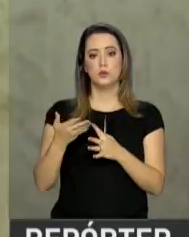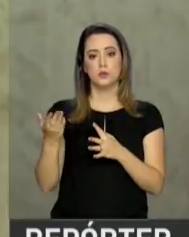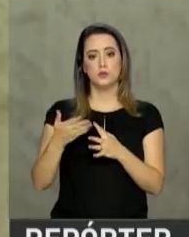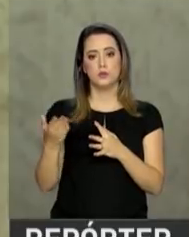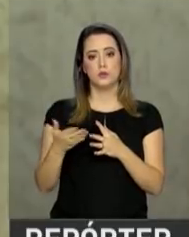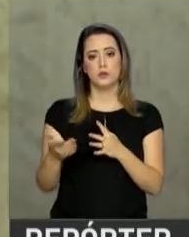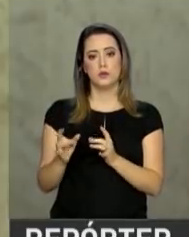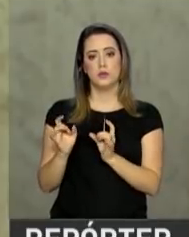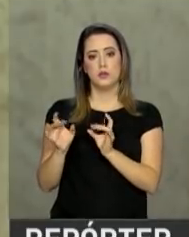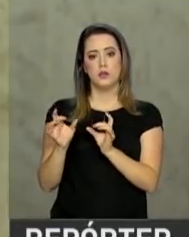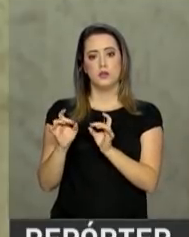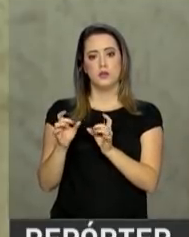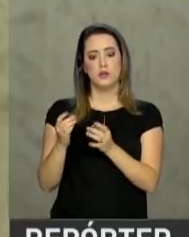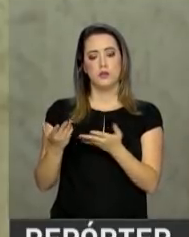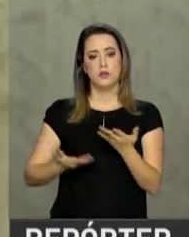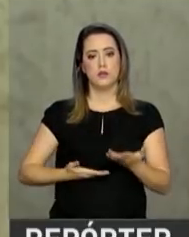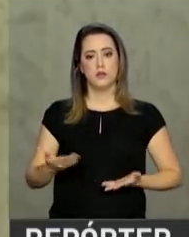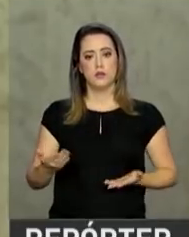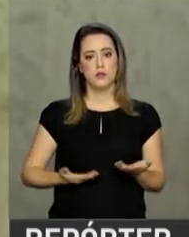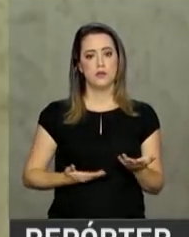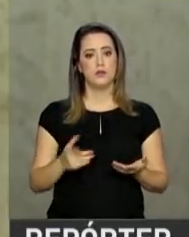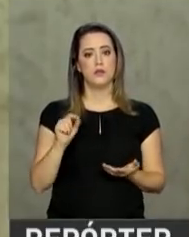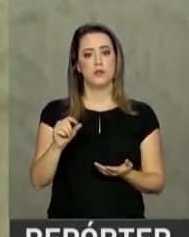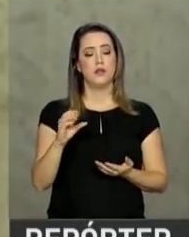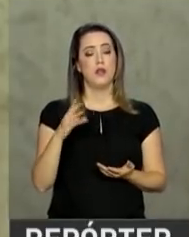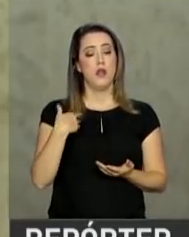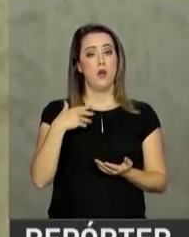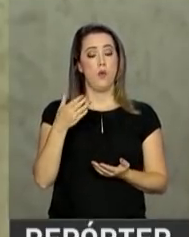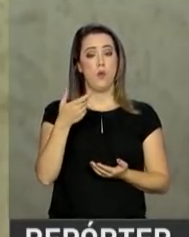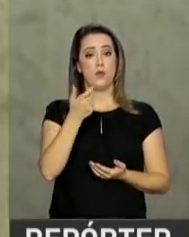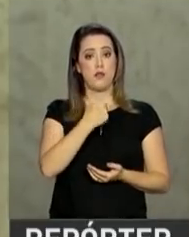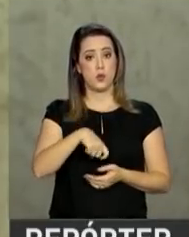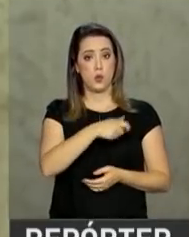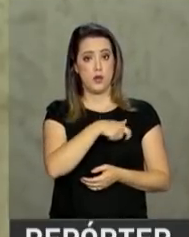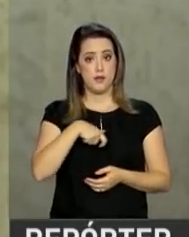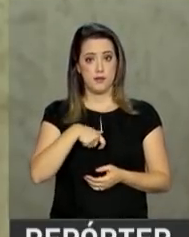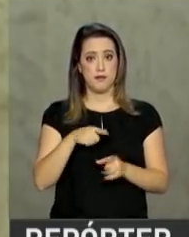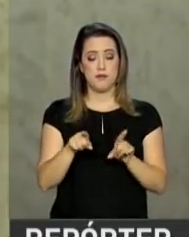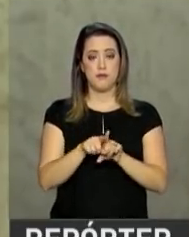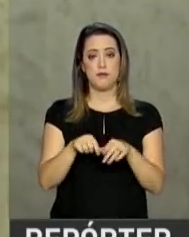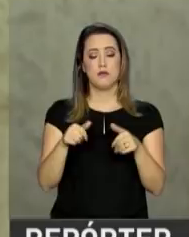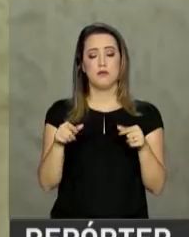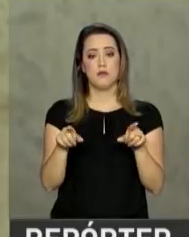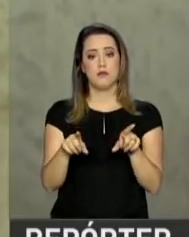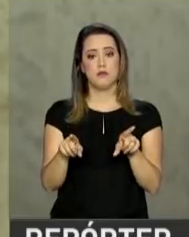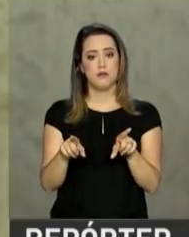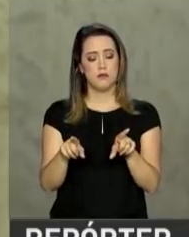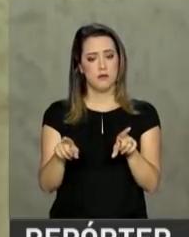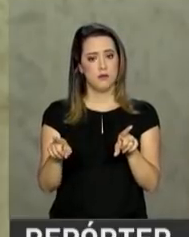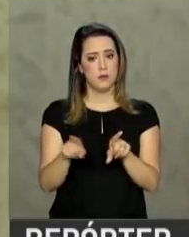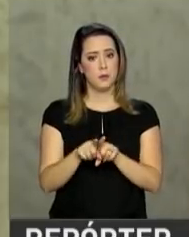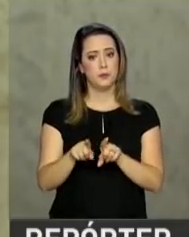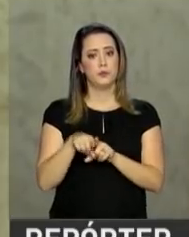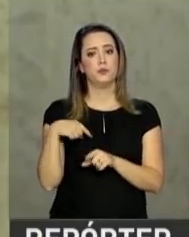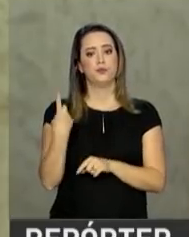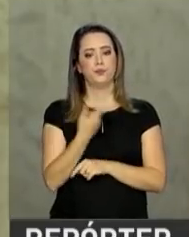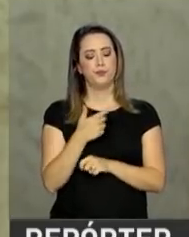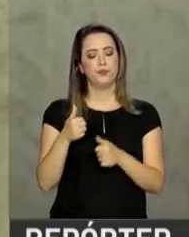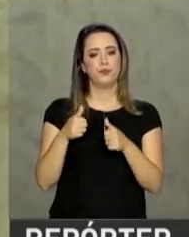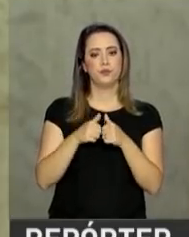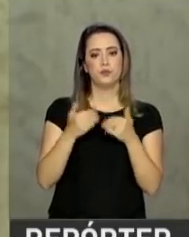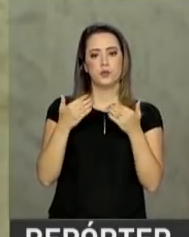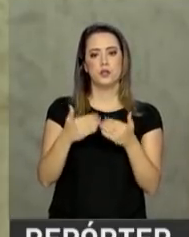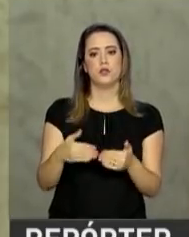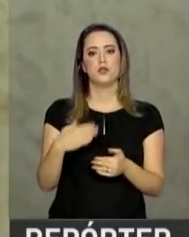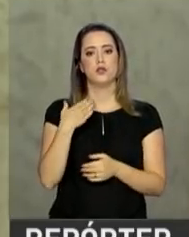a exportação de serviços é o credit suisse e também estaremos inadimplente perante